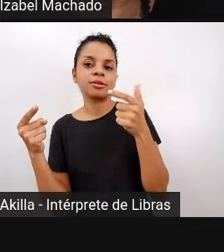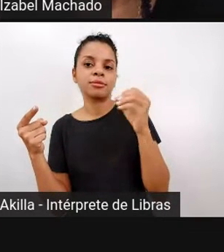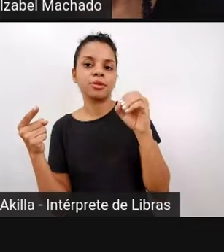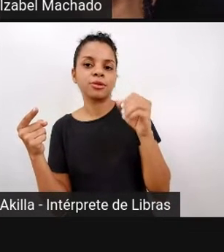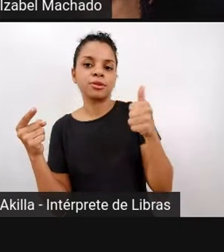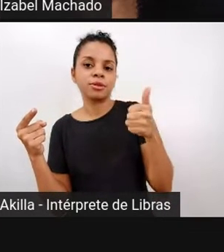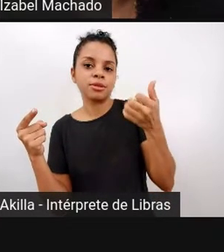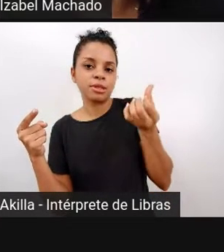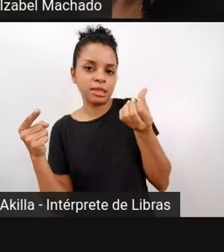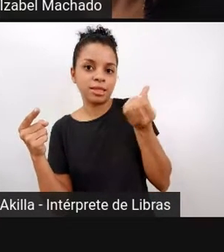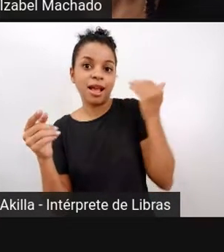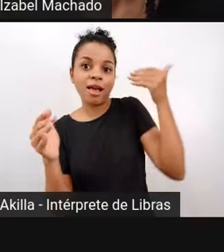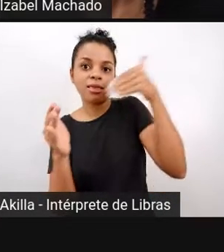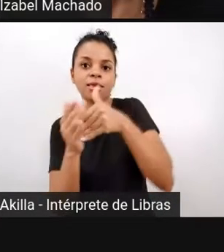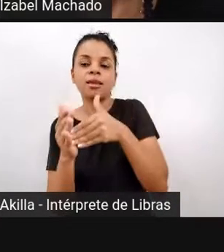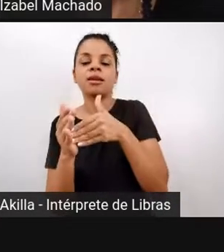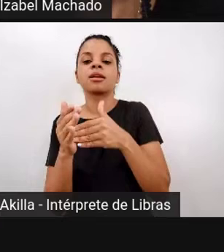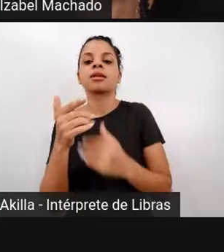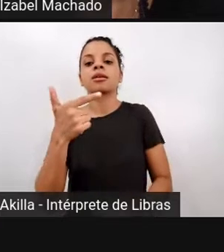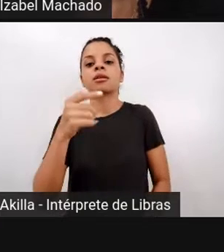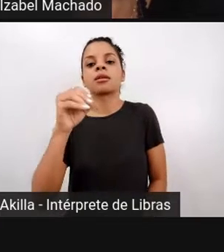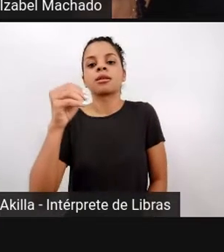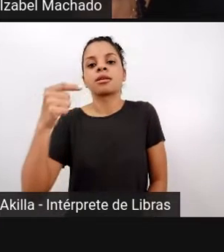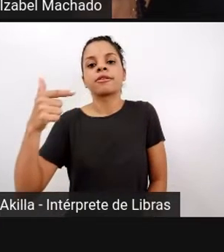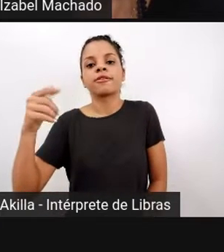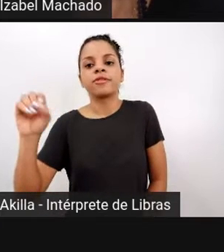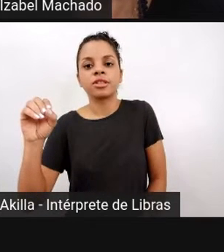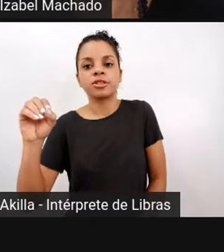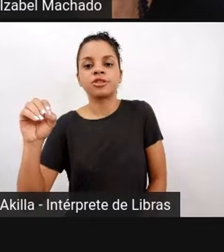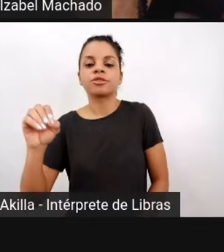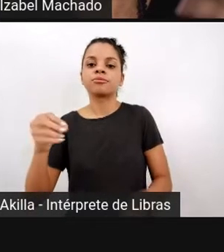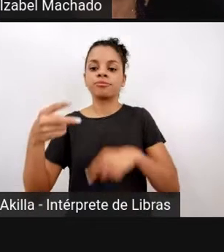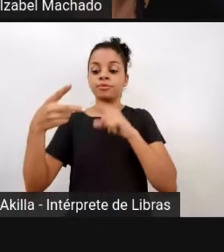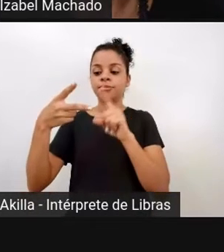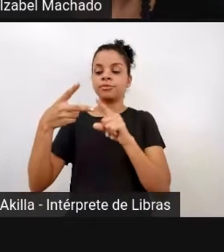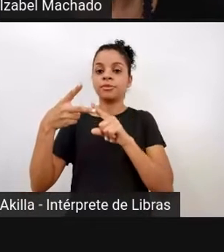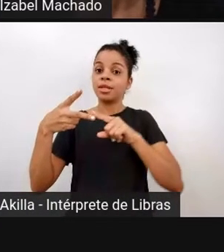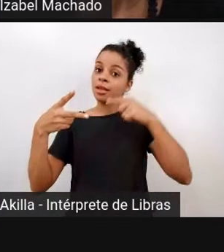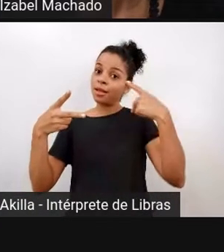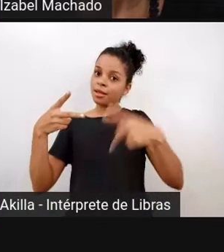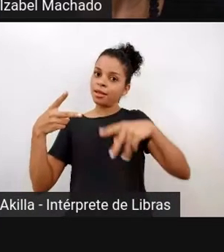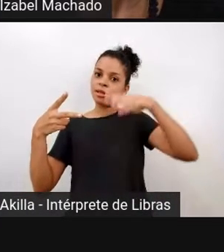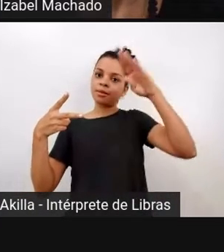2020. As eleições presidenciais brasileiras de 2018 também já